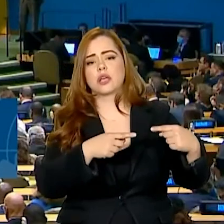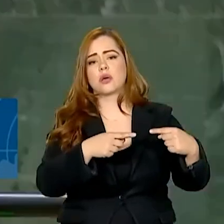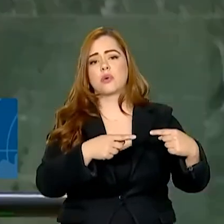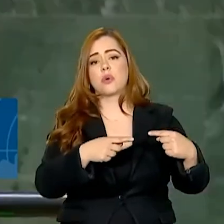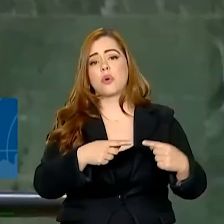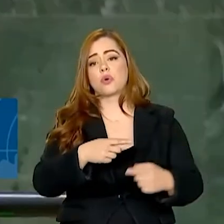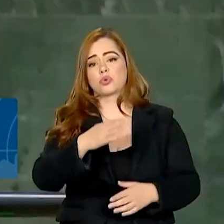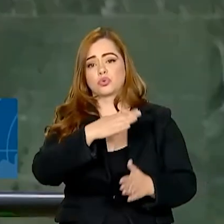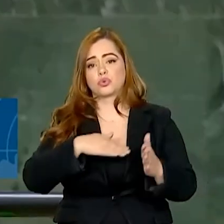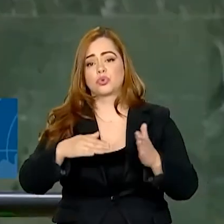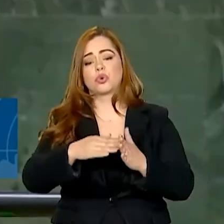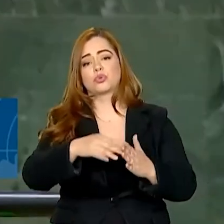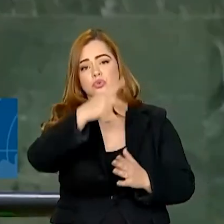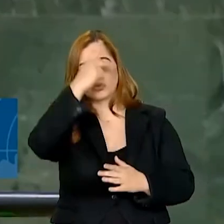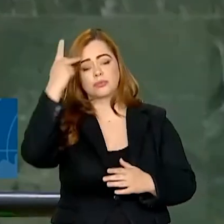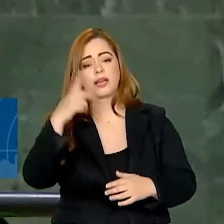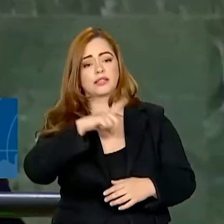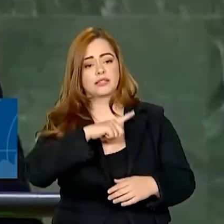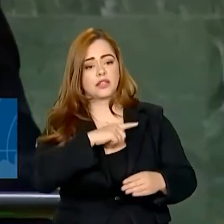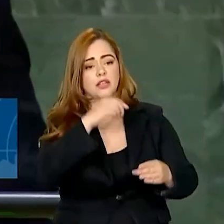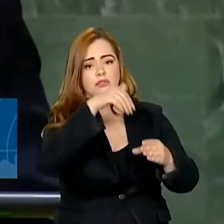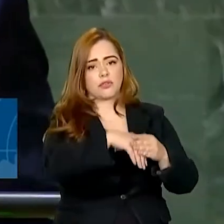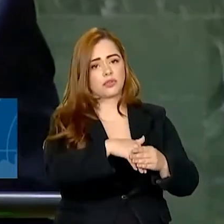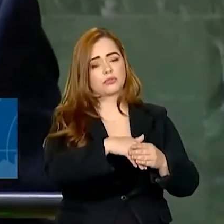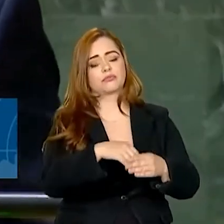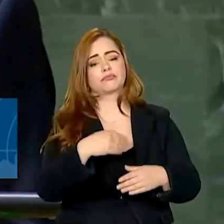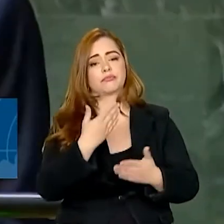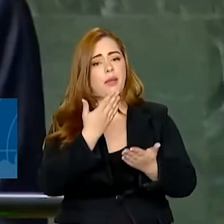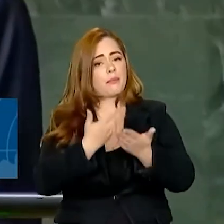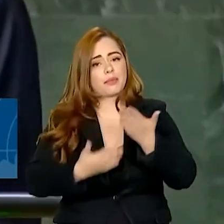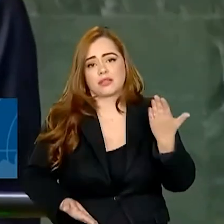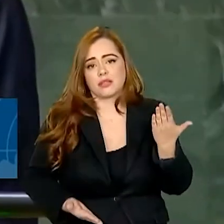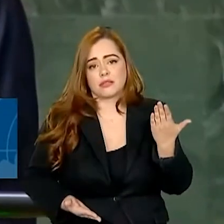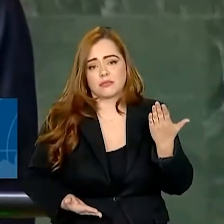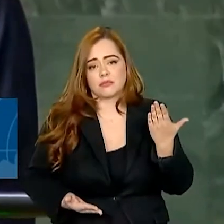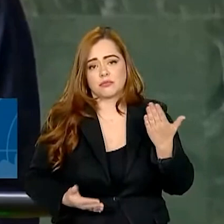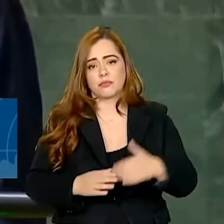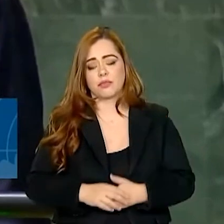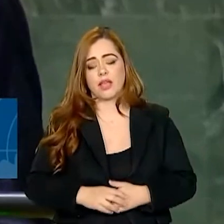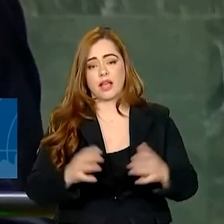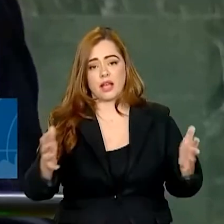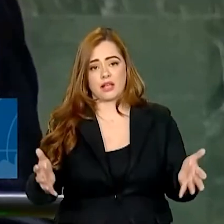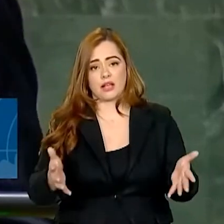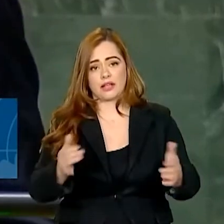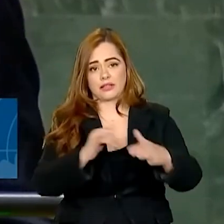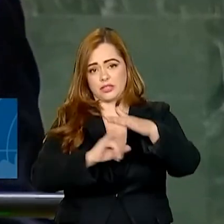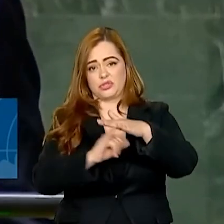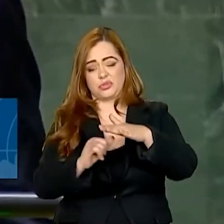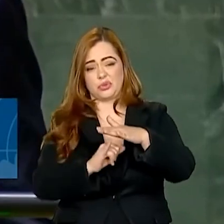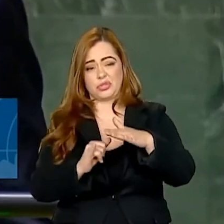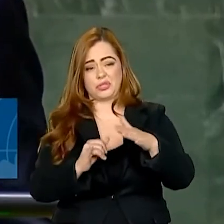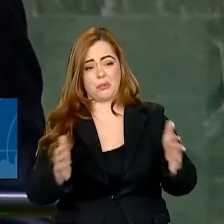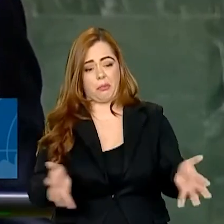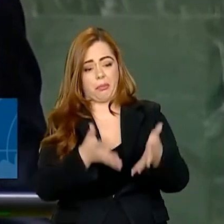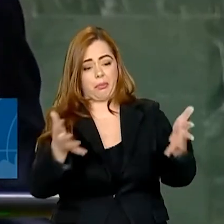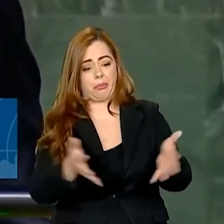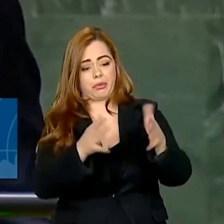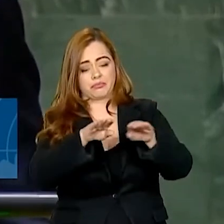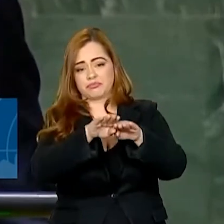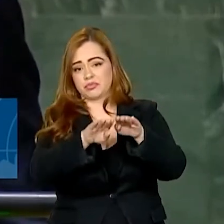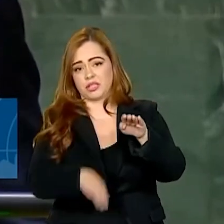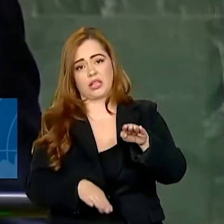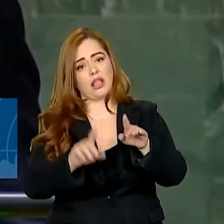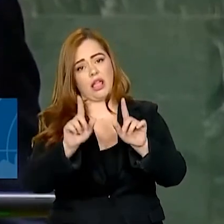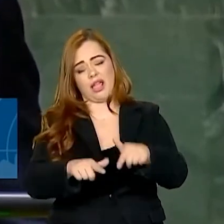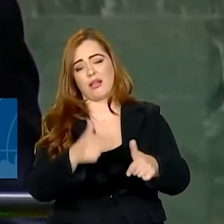e voto perderam o fôlego. Quando as instituições reproduzem as desigualdades, elas fazem